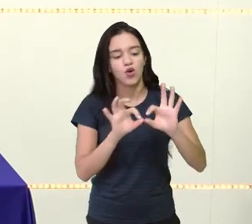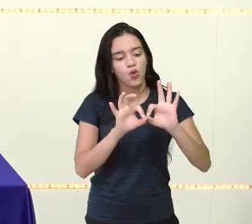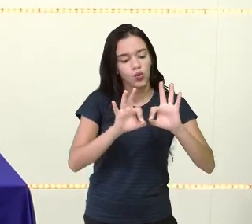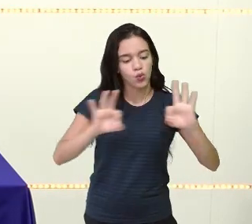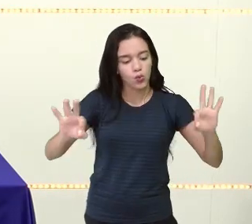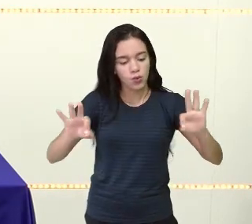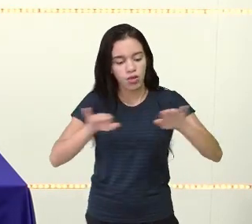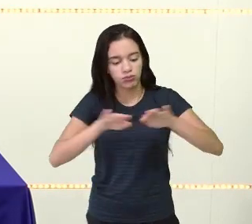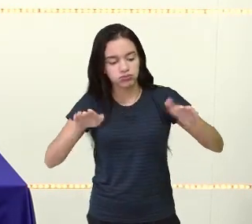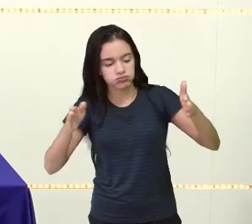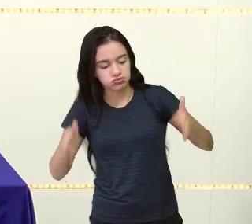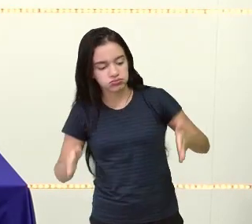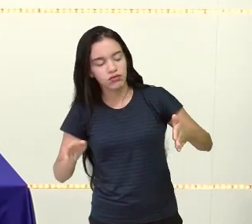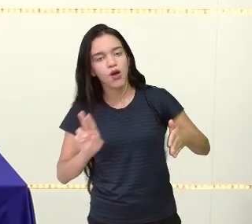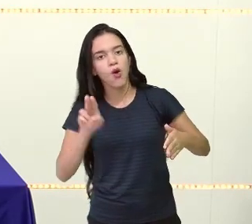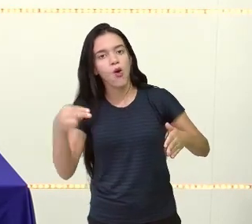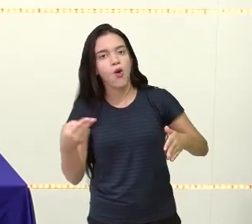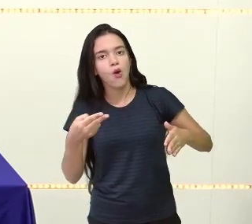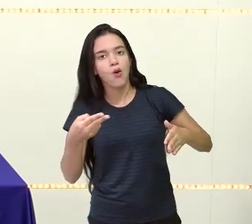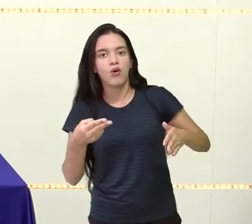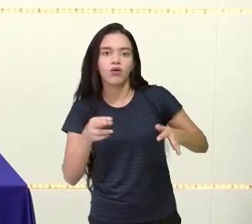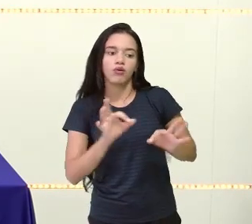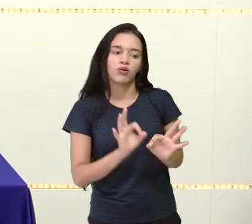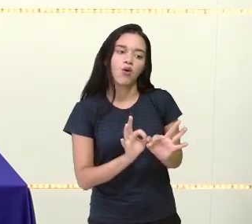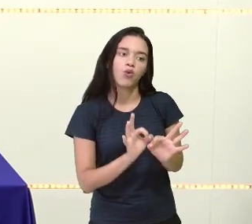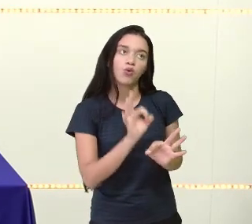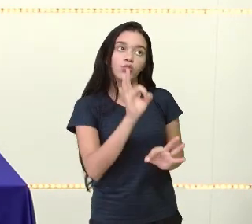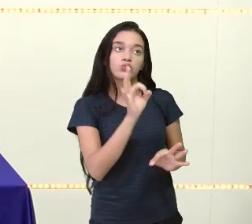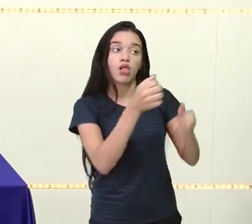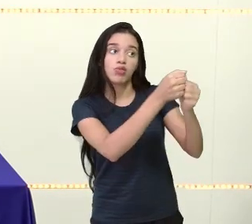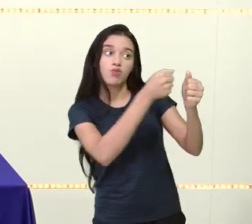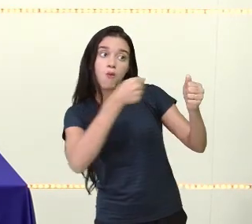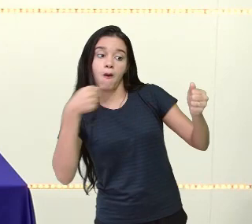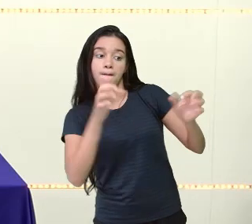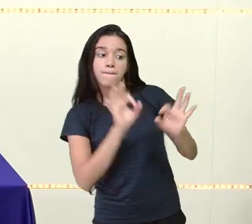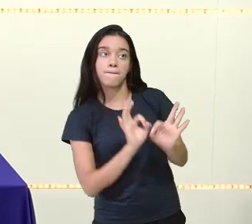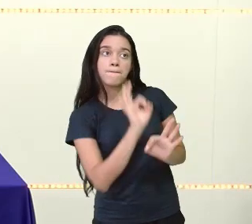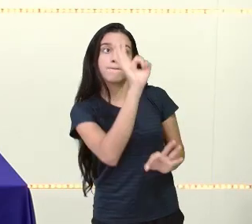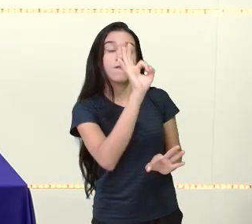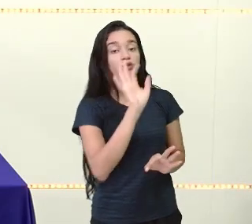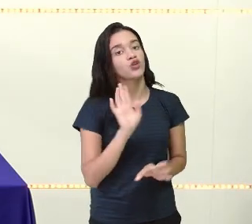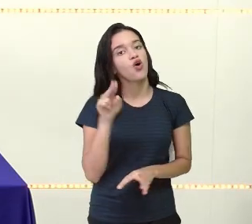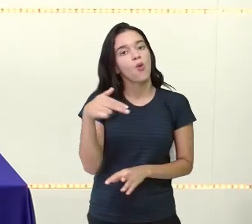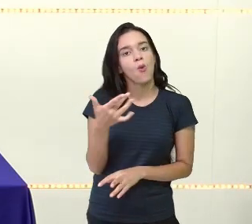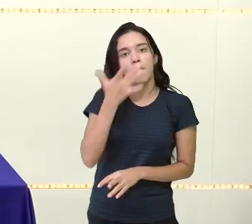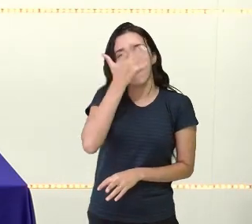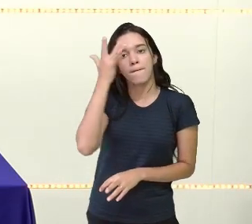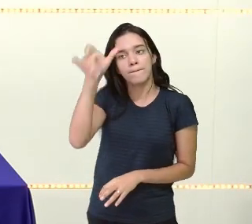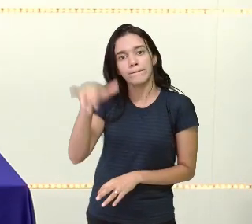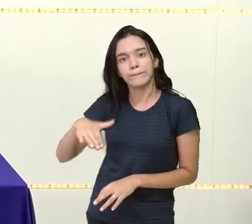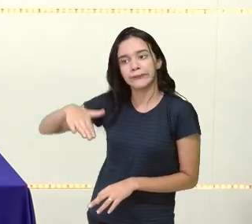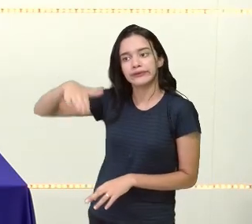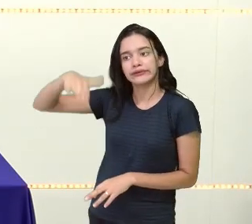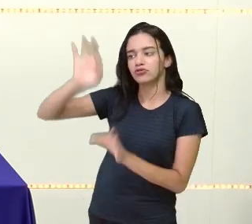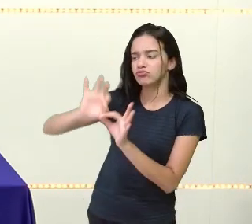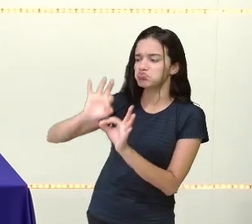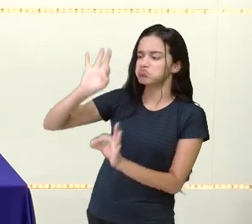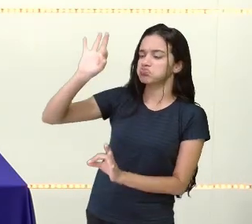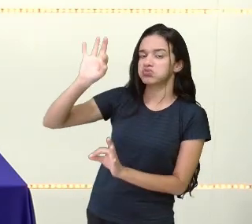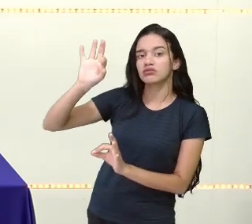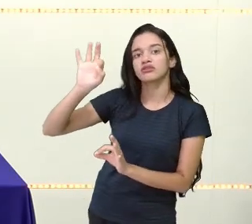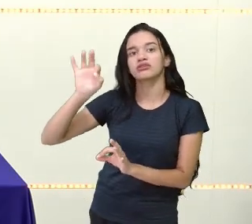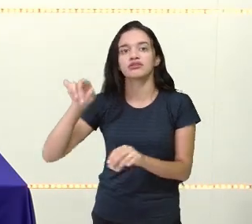uma mesa ou também a altura de uma porta, a altura de uma pessoa, a gente tem a grandeza metro e a